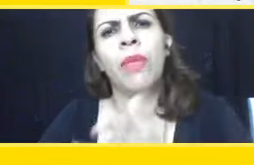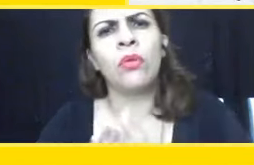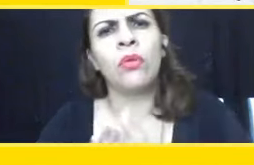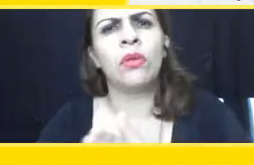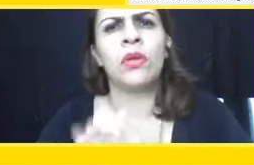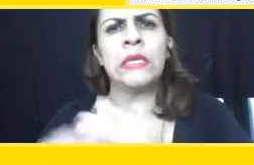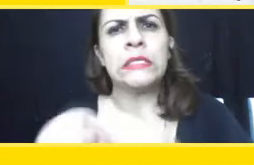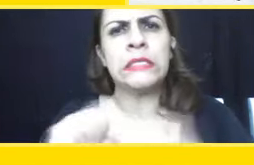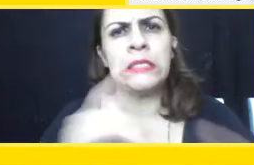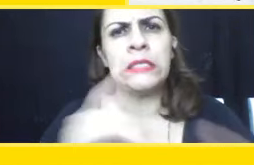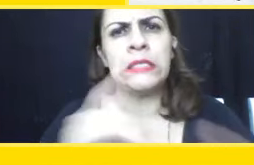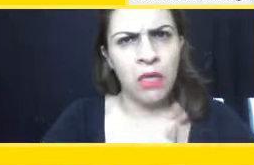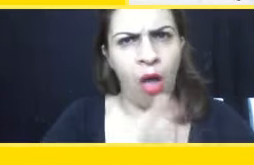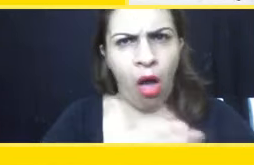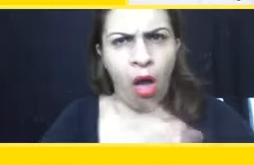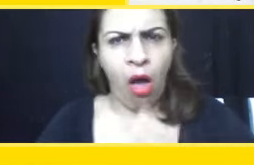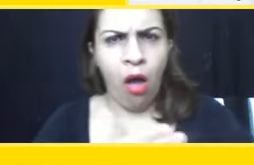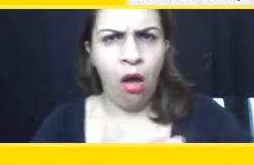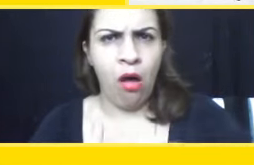se tem